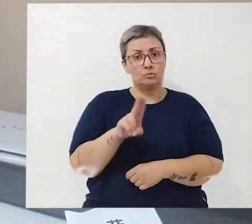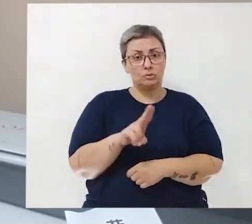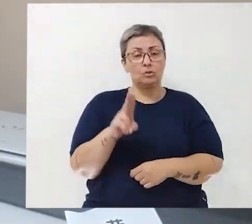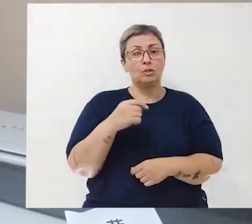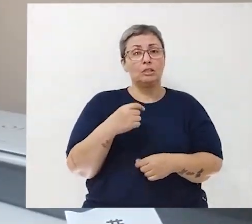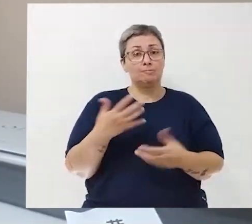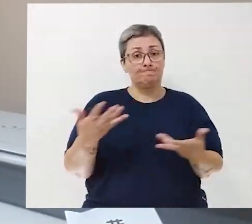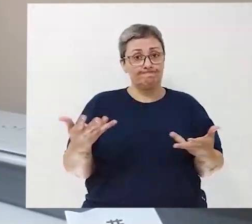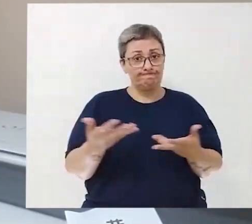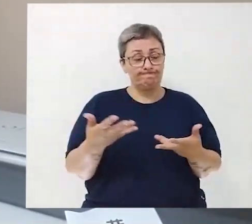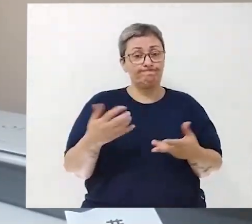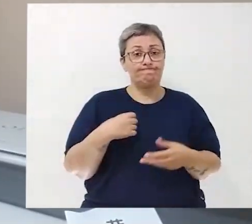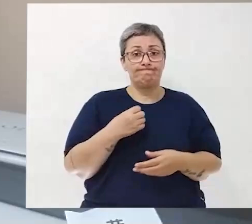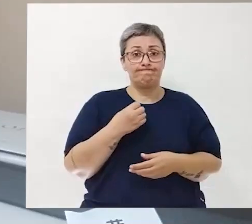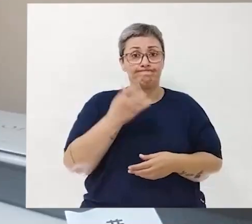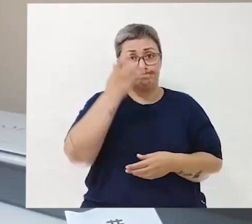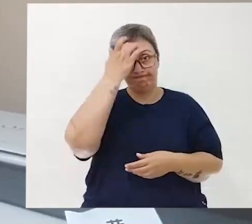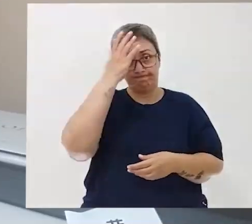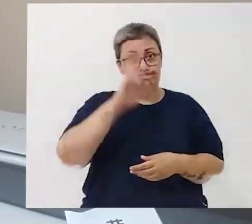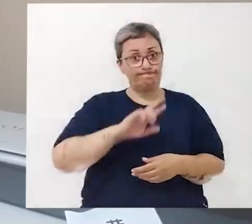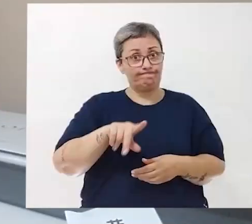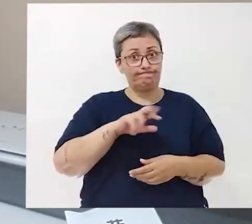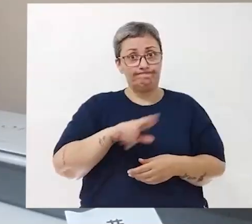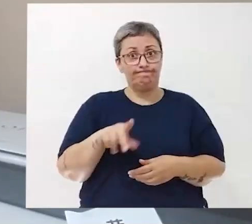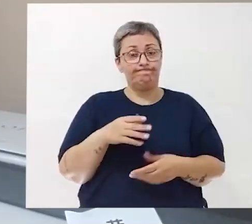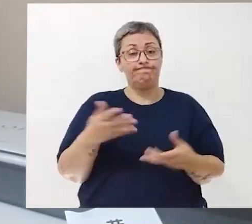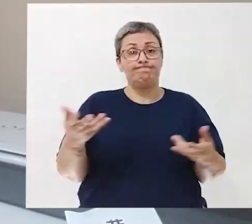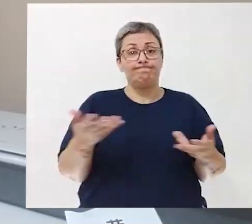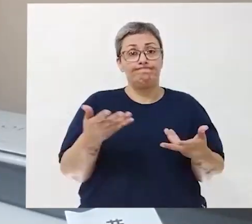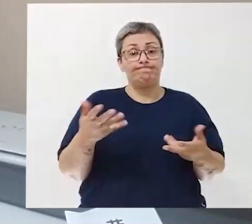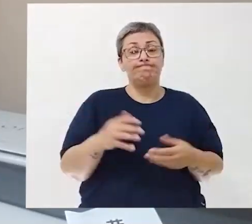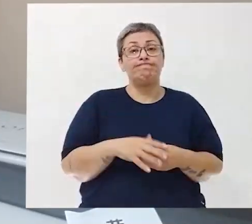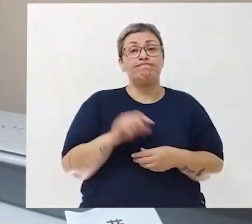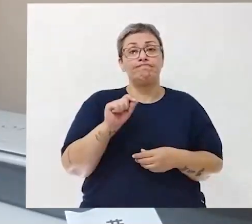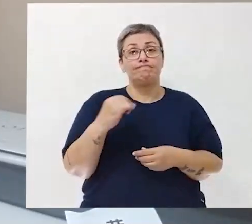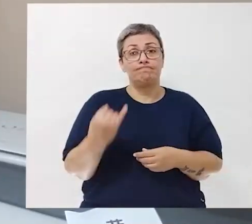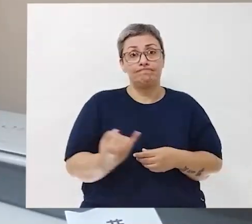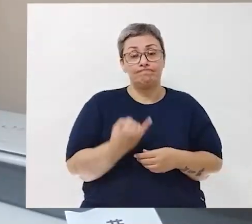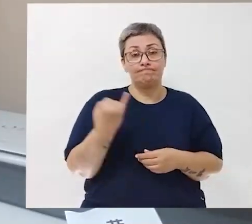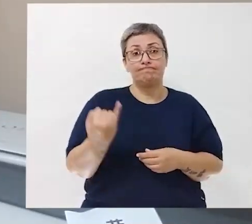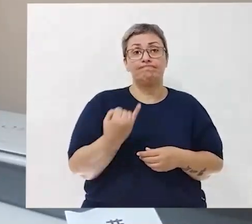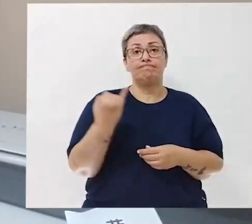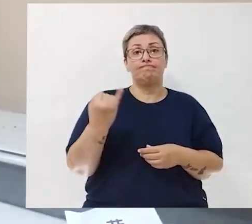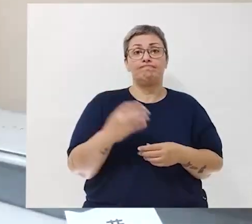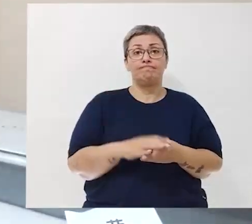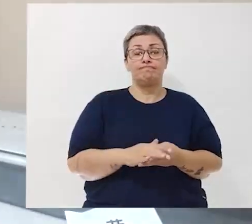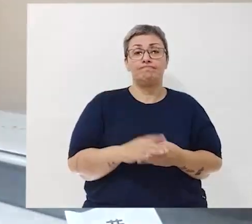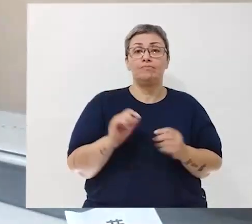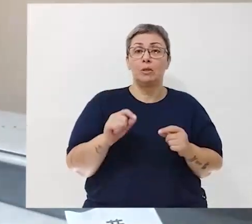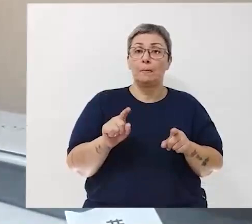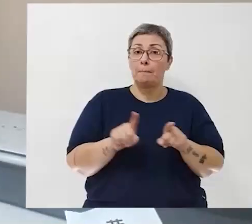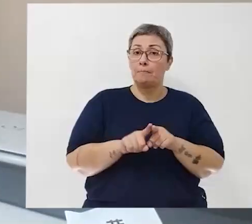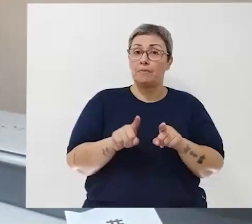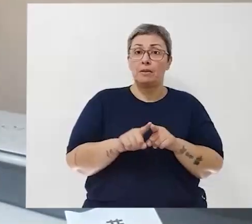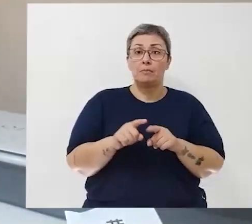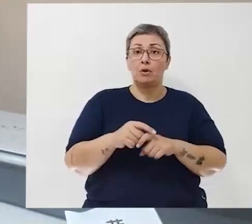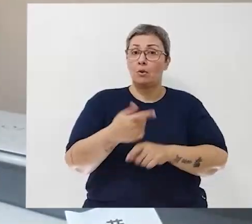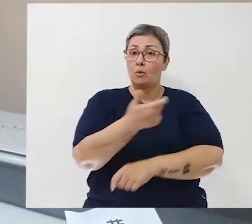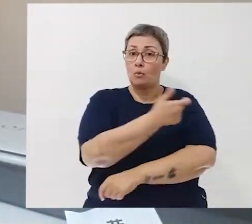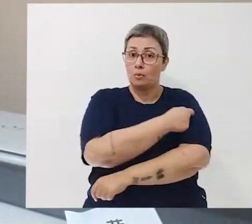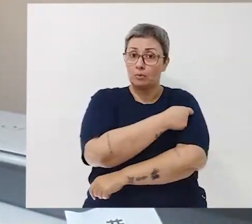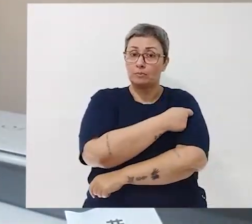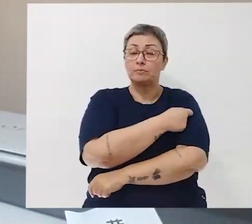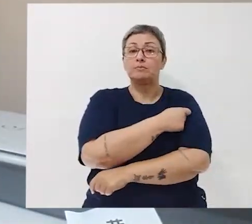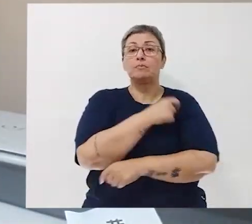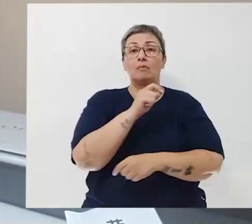A situação não está fácil, né? Então é muito importante, mesmo com a